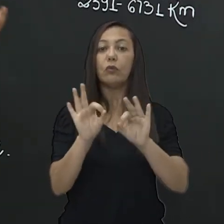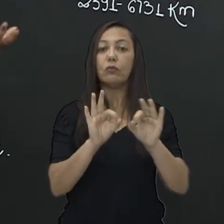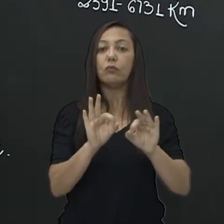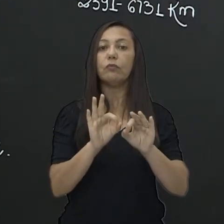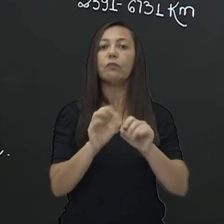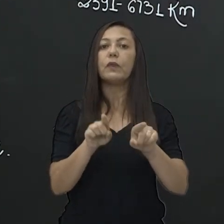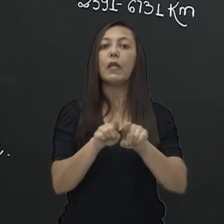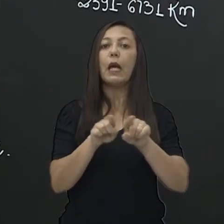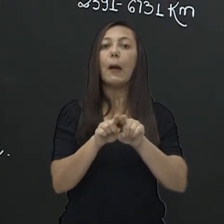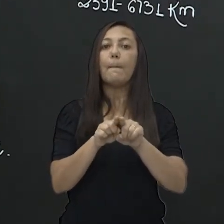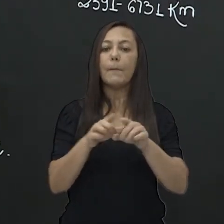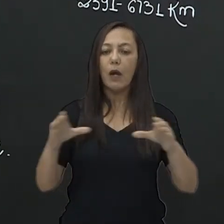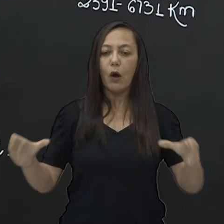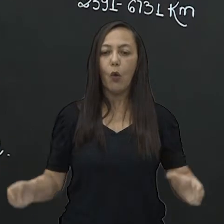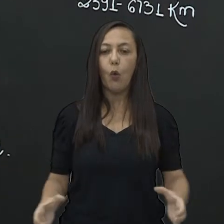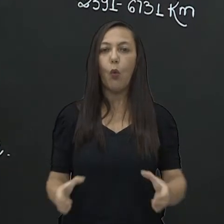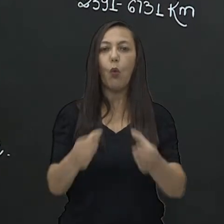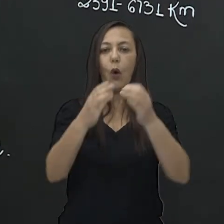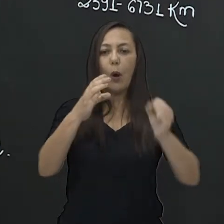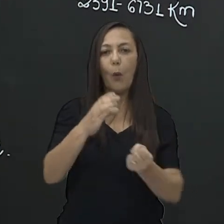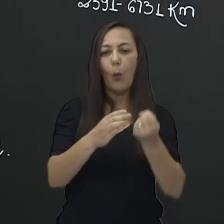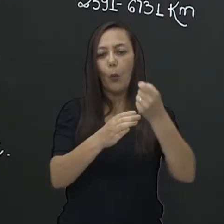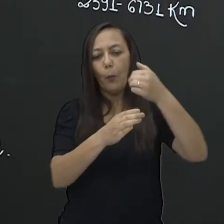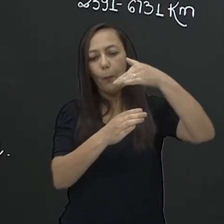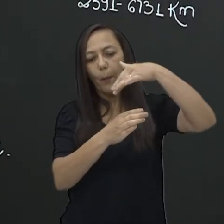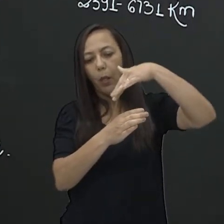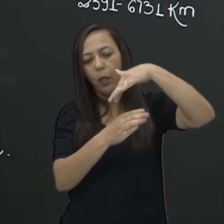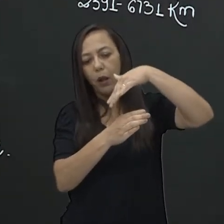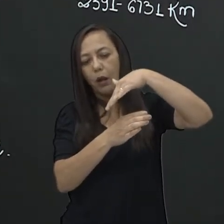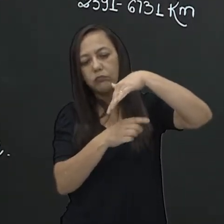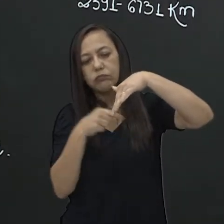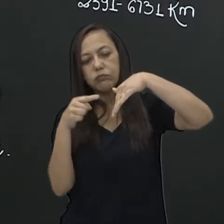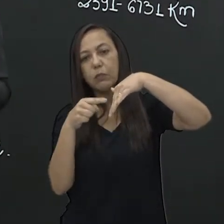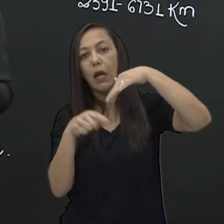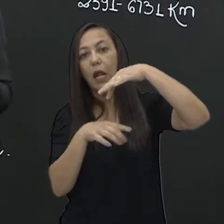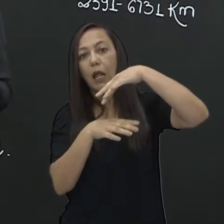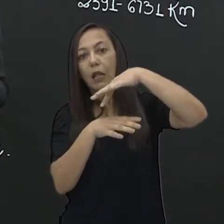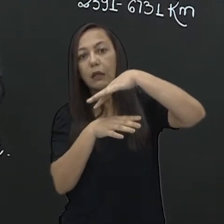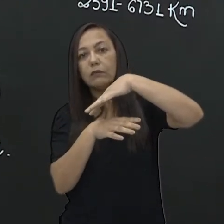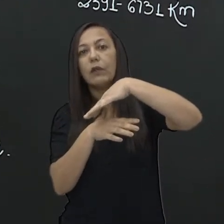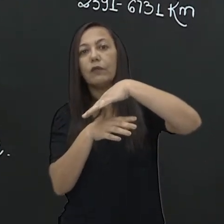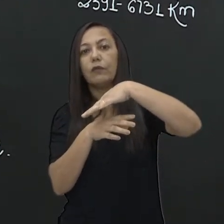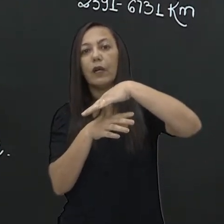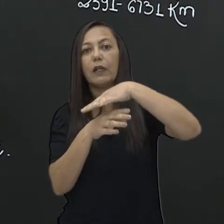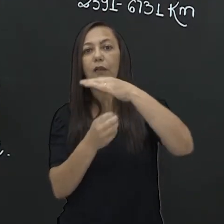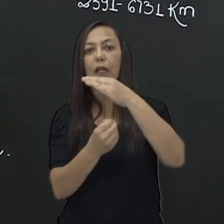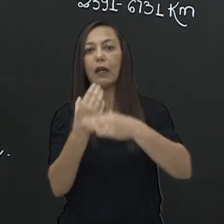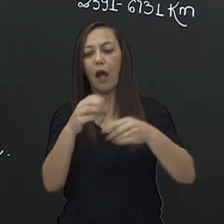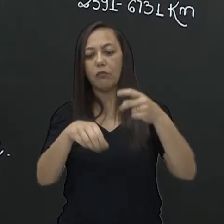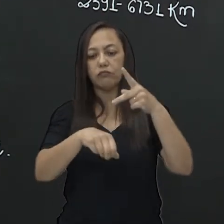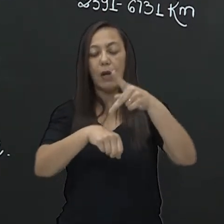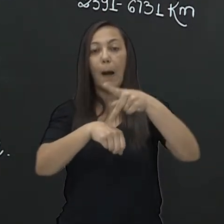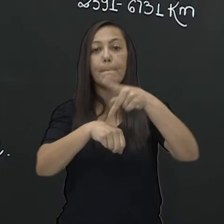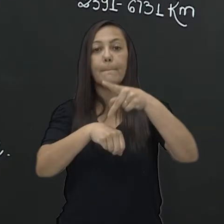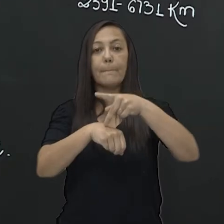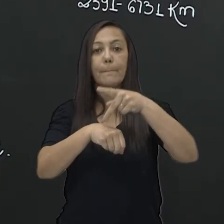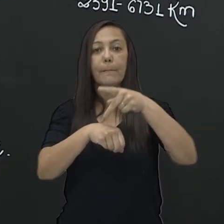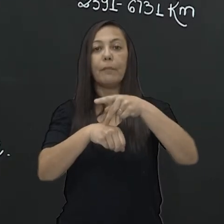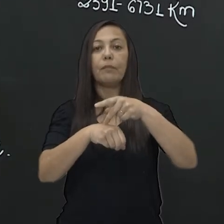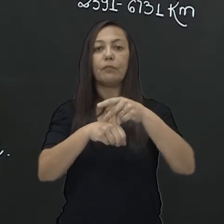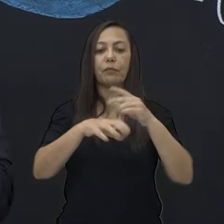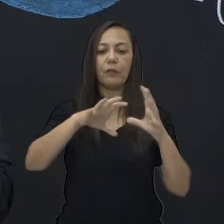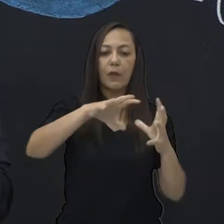atividade vulcânica, liberando o conteúdo desse manto, vai então formar uma nova crosta. Então essa crosta ela